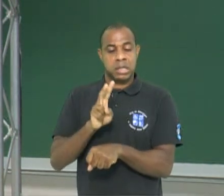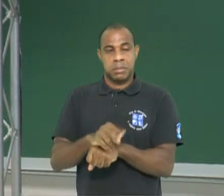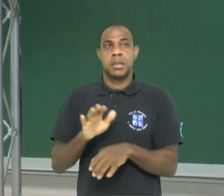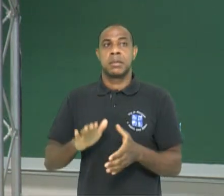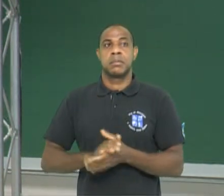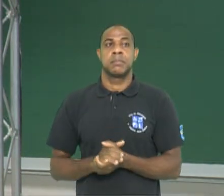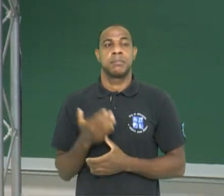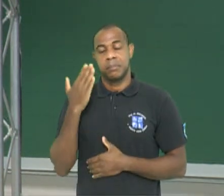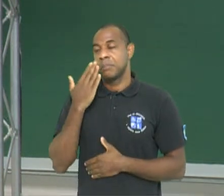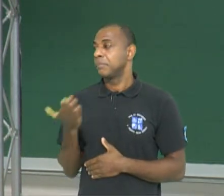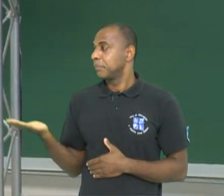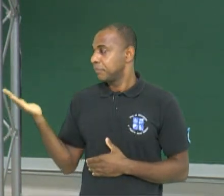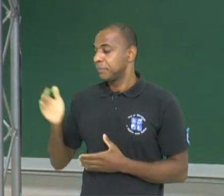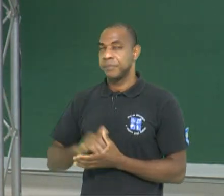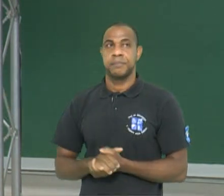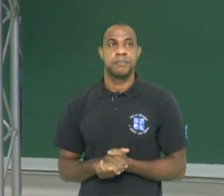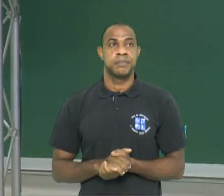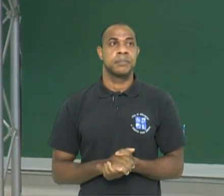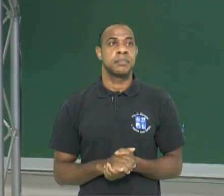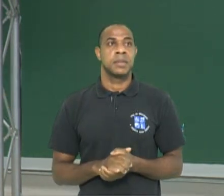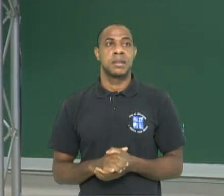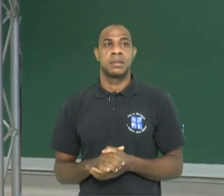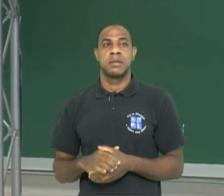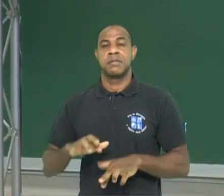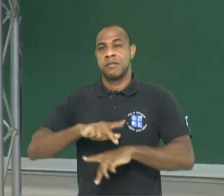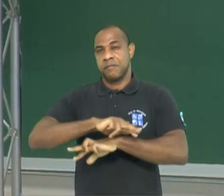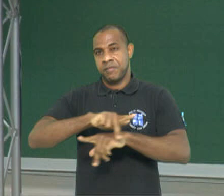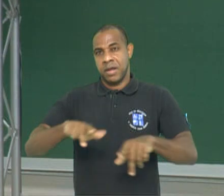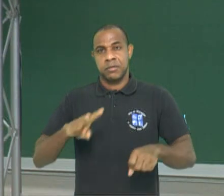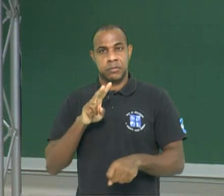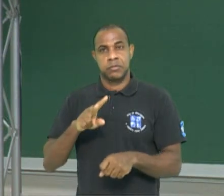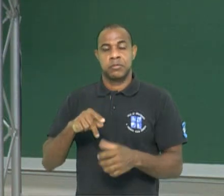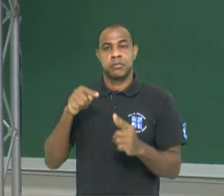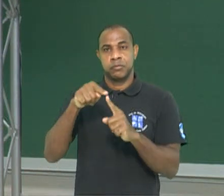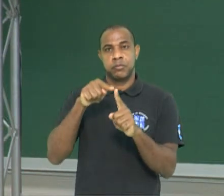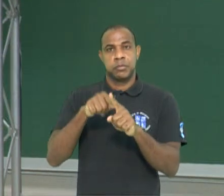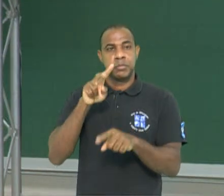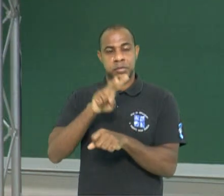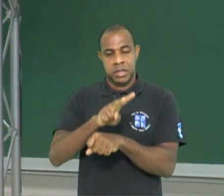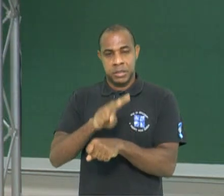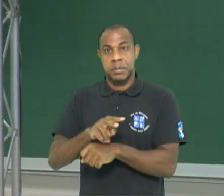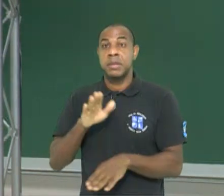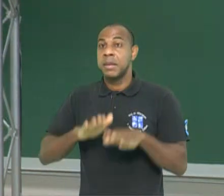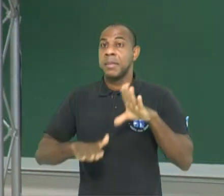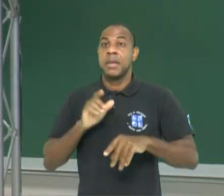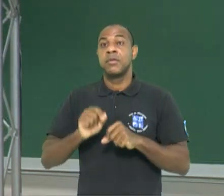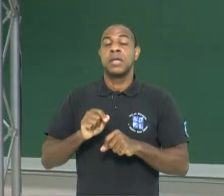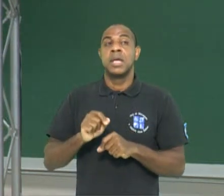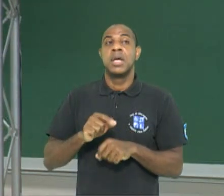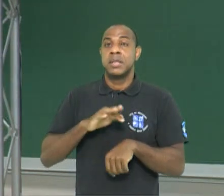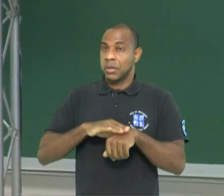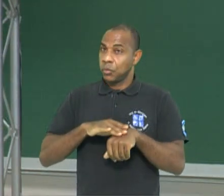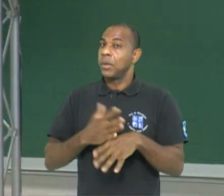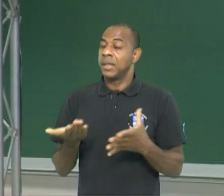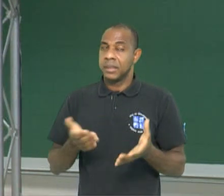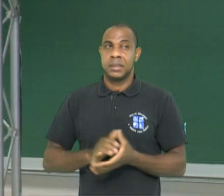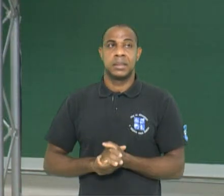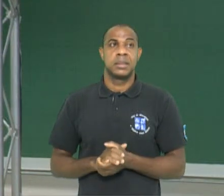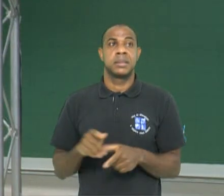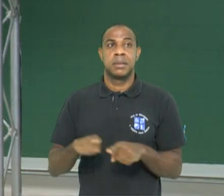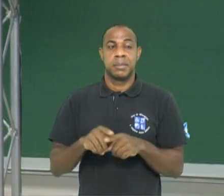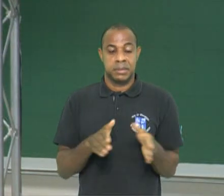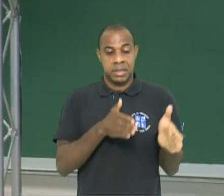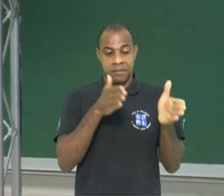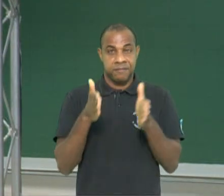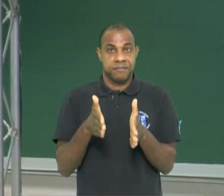não apenas uma, mas um combinado de estratégias ali, dependendo do tipo de leucemia que a pessoa possui. E da fase em que essa